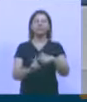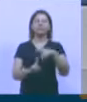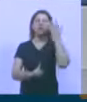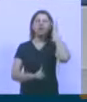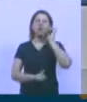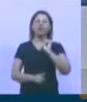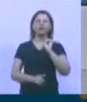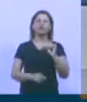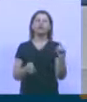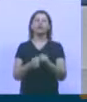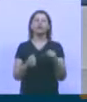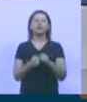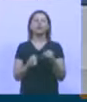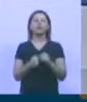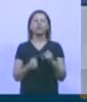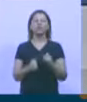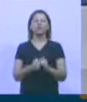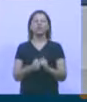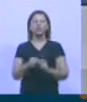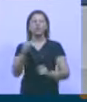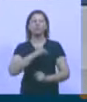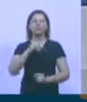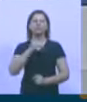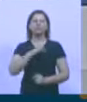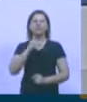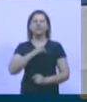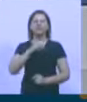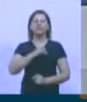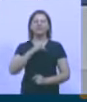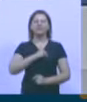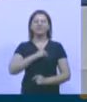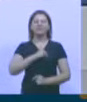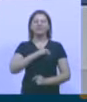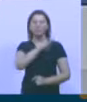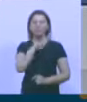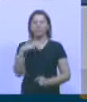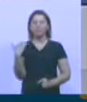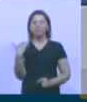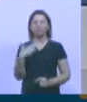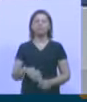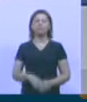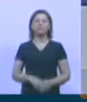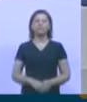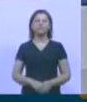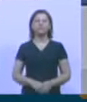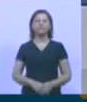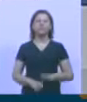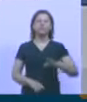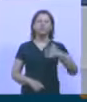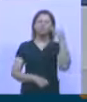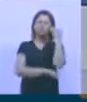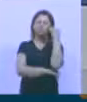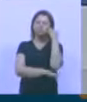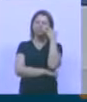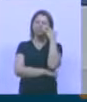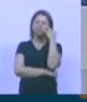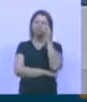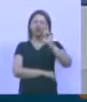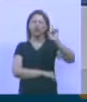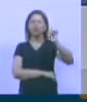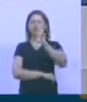aquilo que eu fiz um pecado mortal. And then I feel that God will never forgive me. E aí eu penso assim,